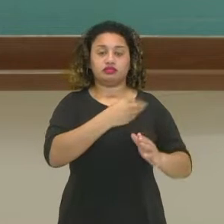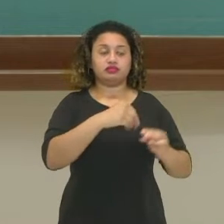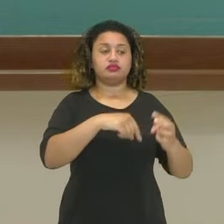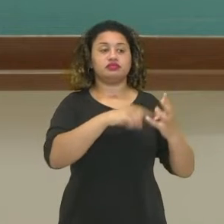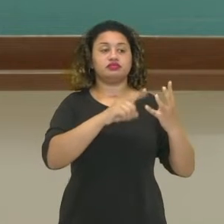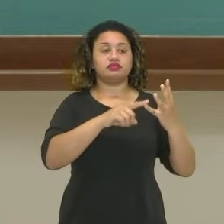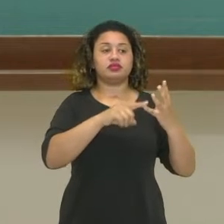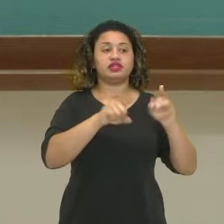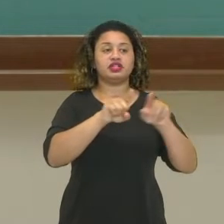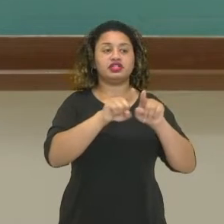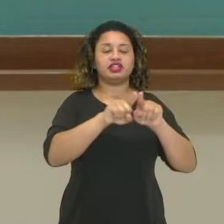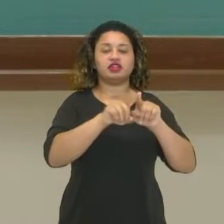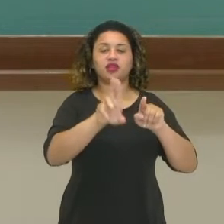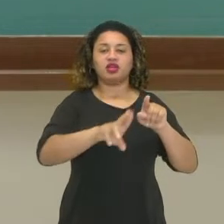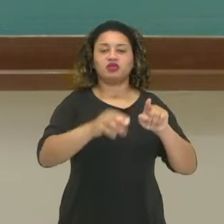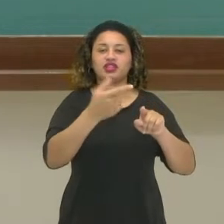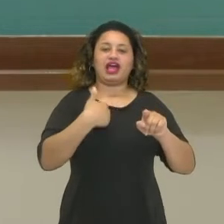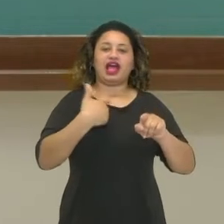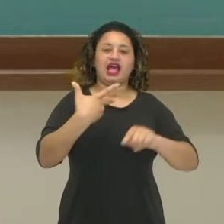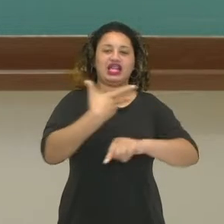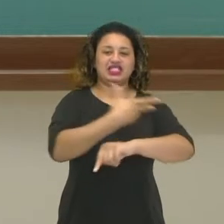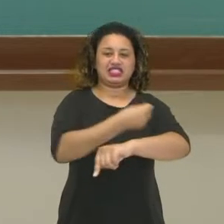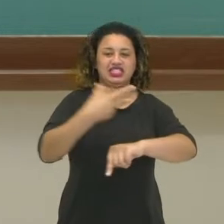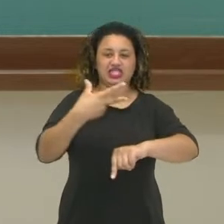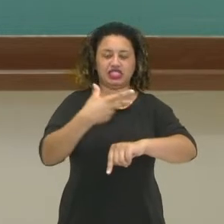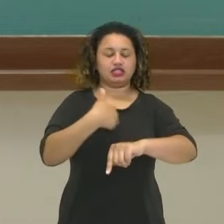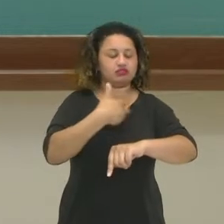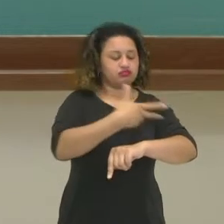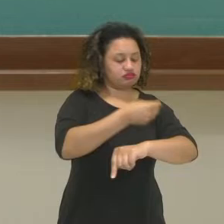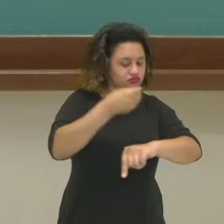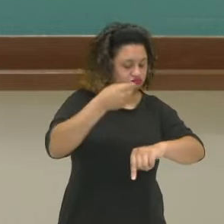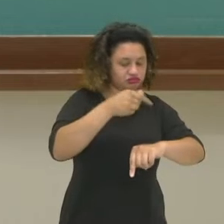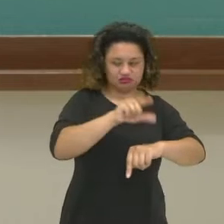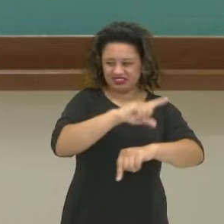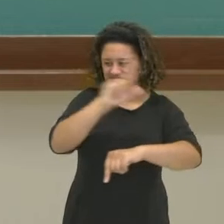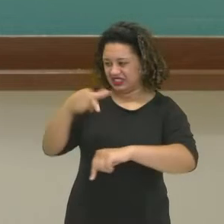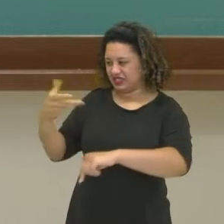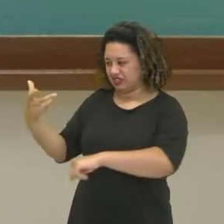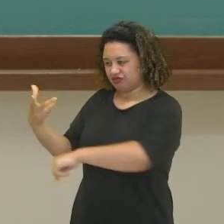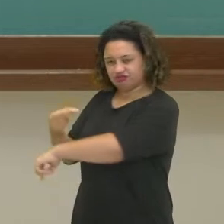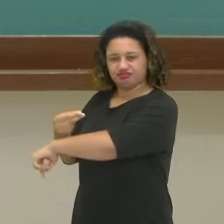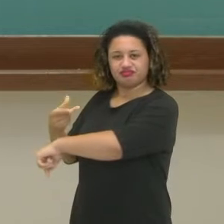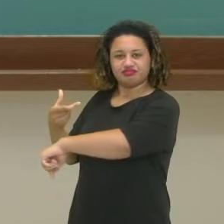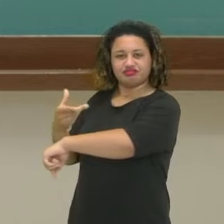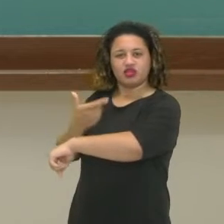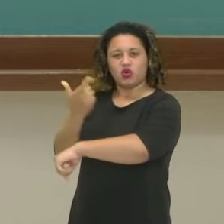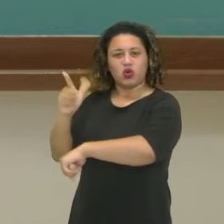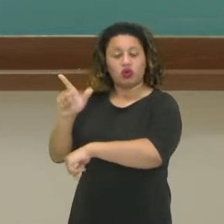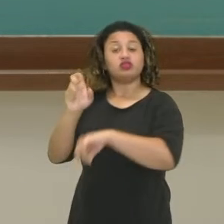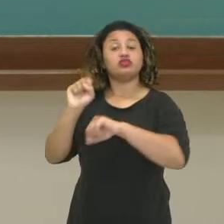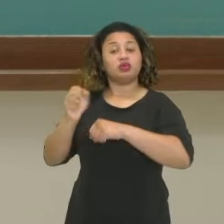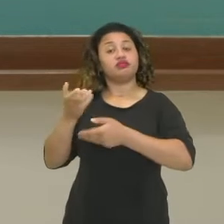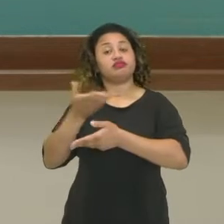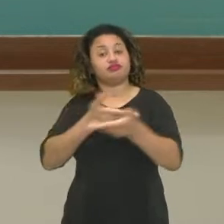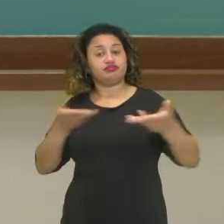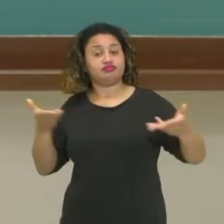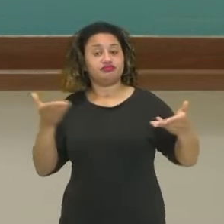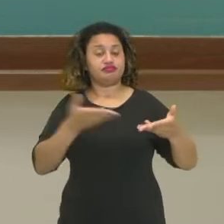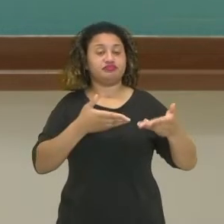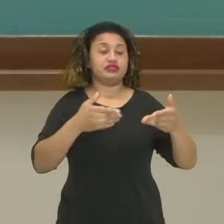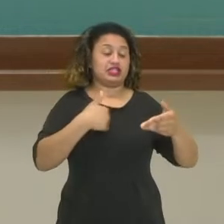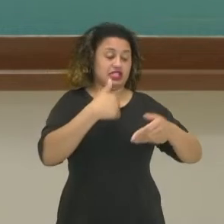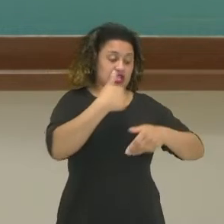compartilhamento de seringas, né, quando pega uma seringa e troca as seringas, pode passar